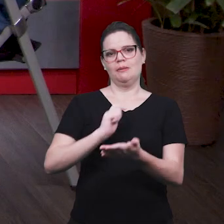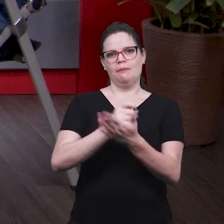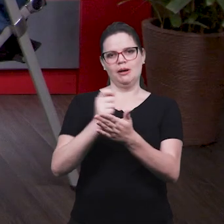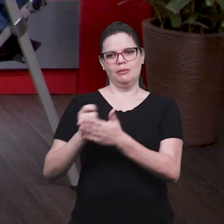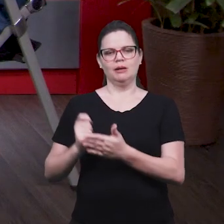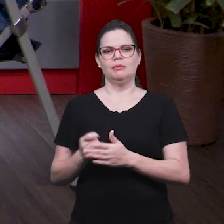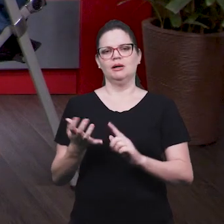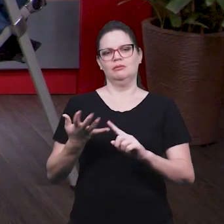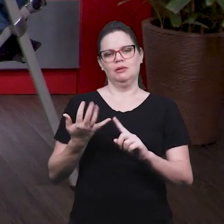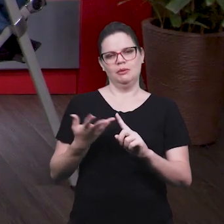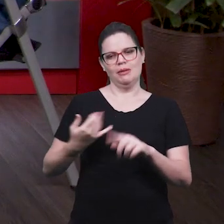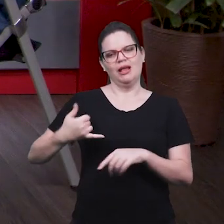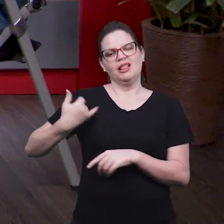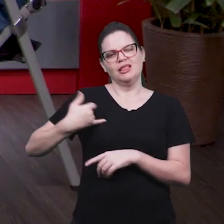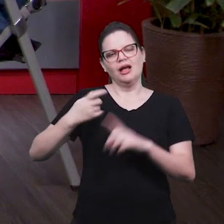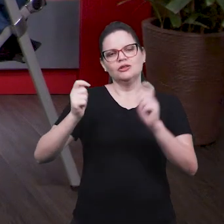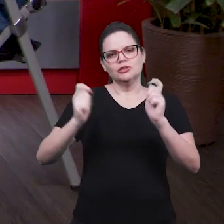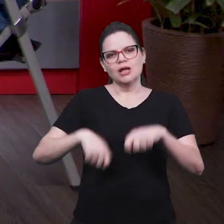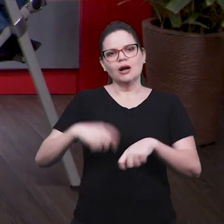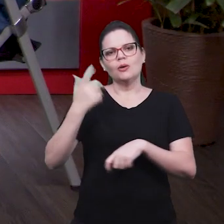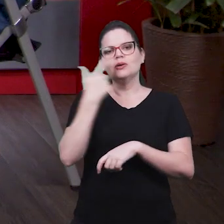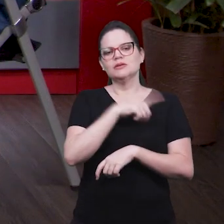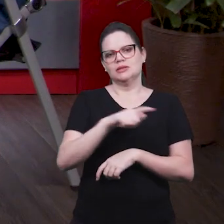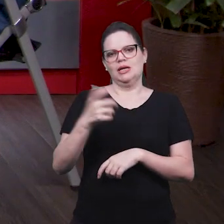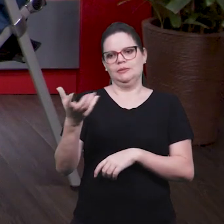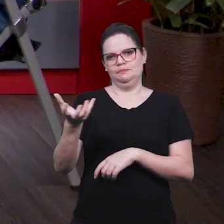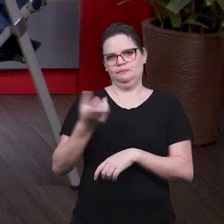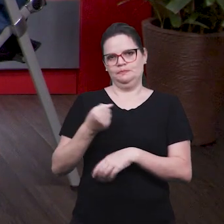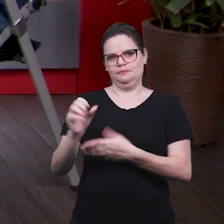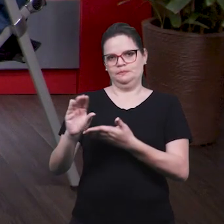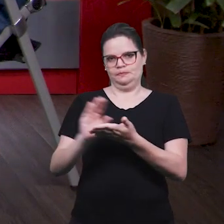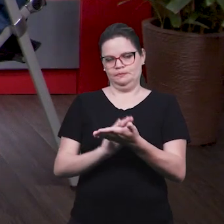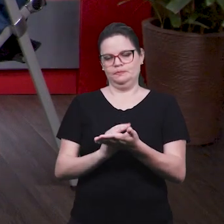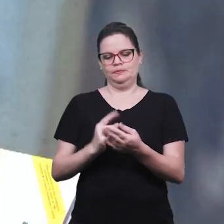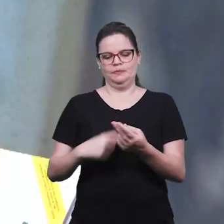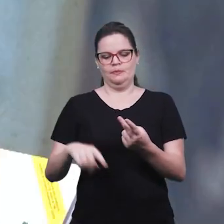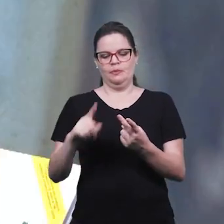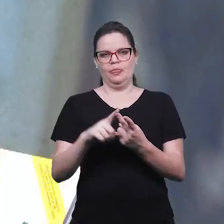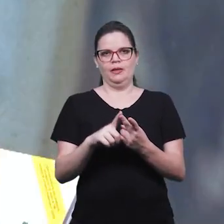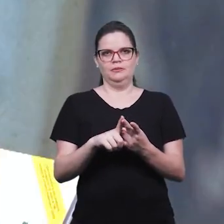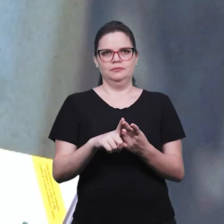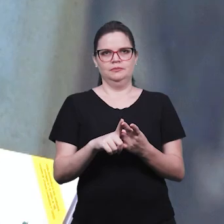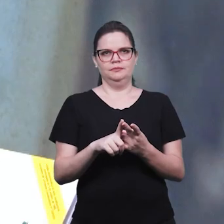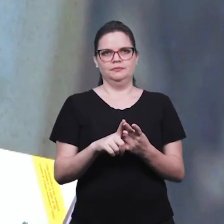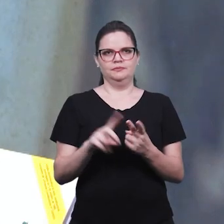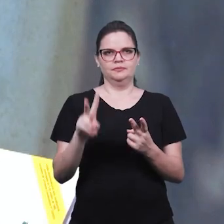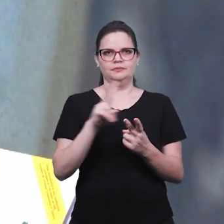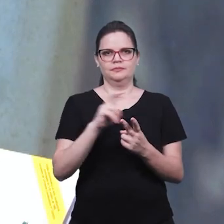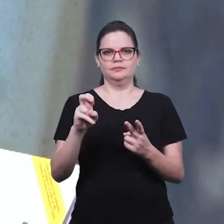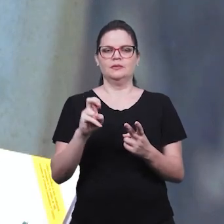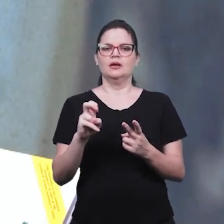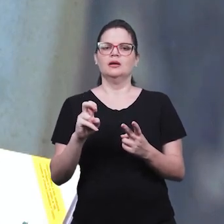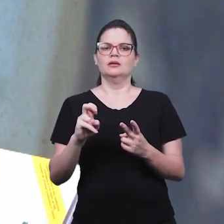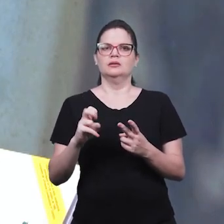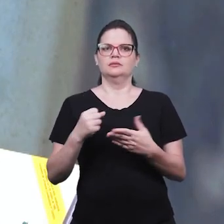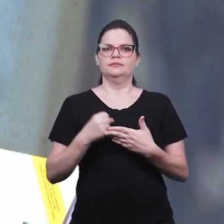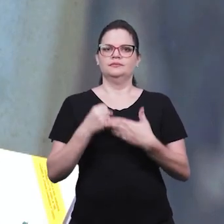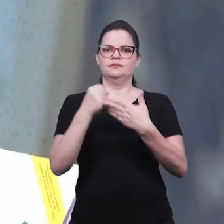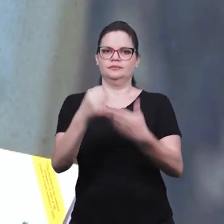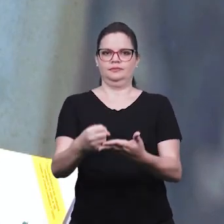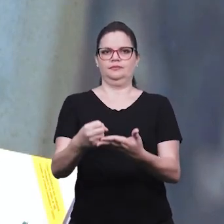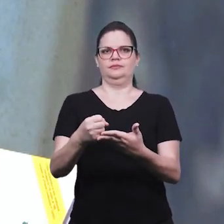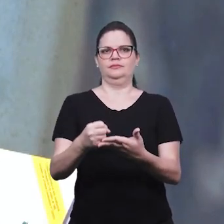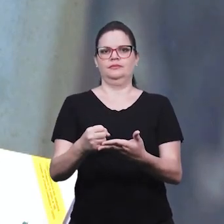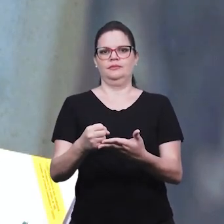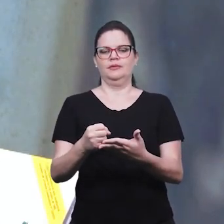contribuição, por idade, incapacidade, que a pessoa também pode requerer a aposentadoria. Tem a questão também dos